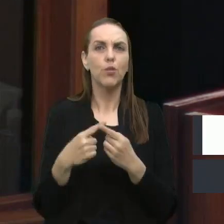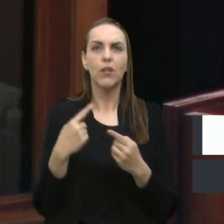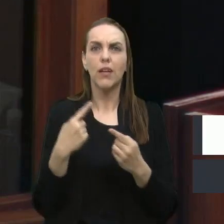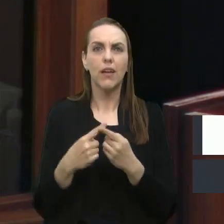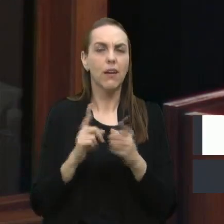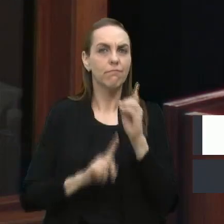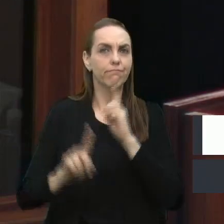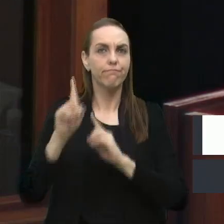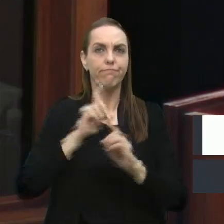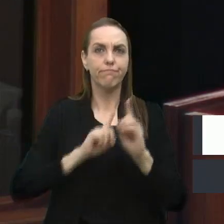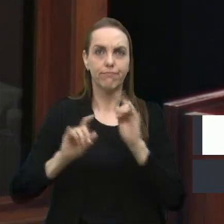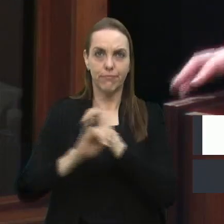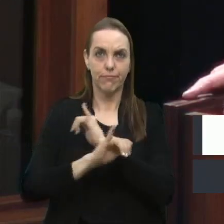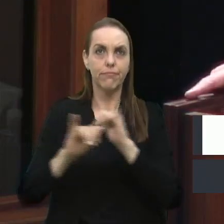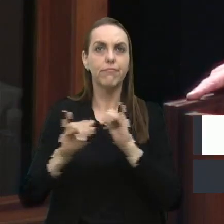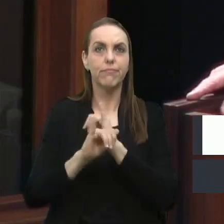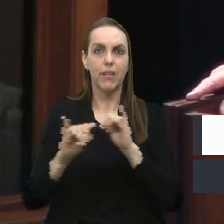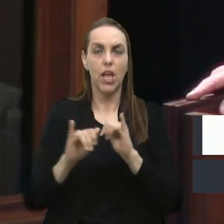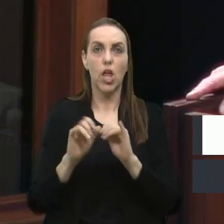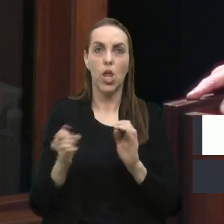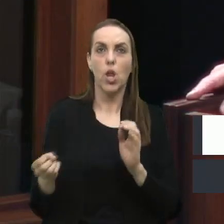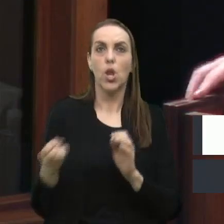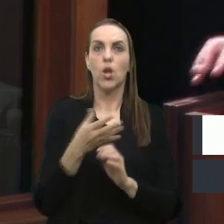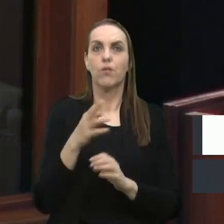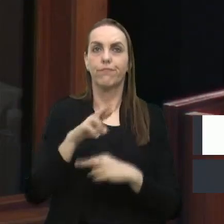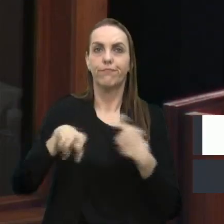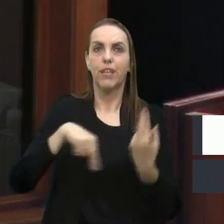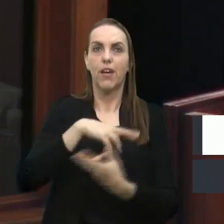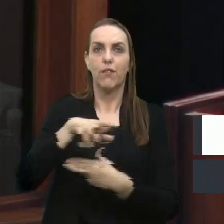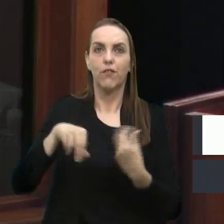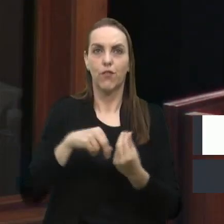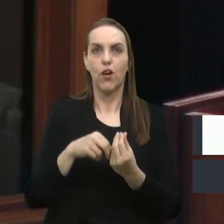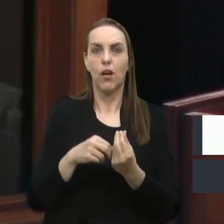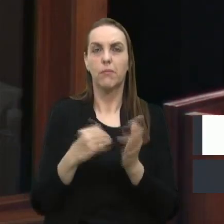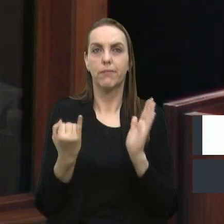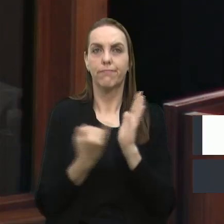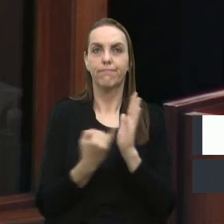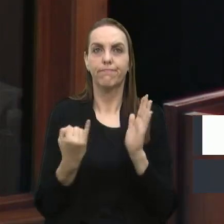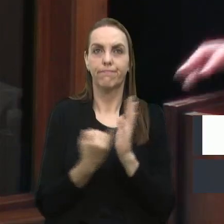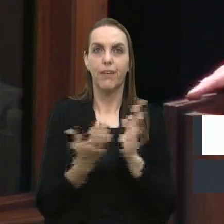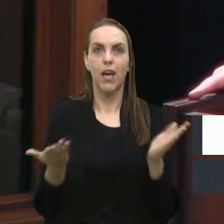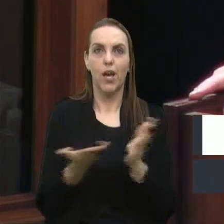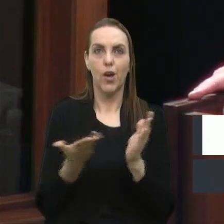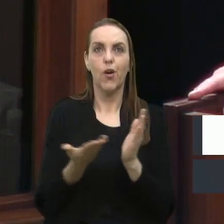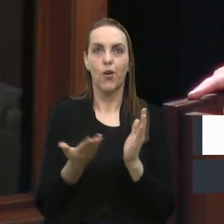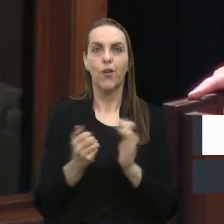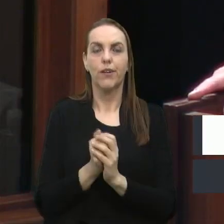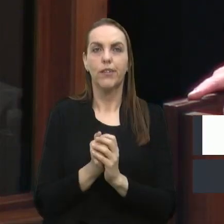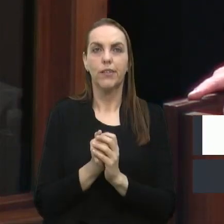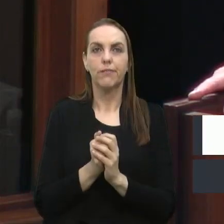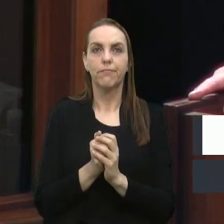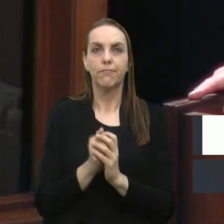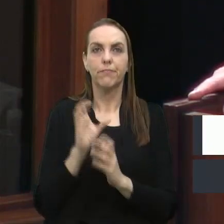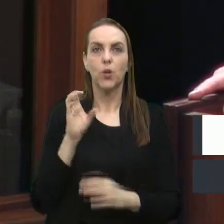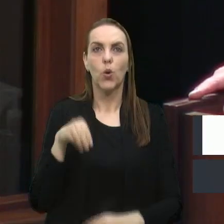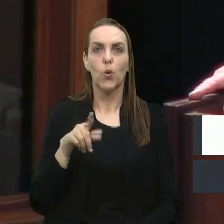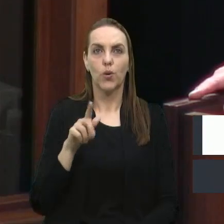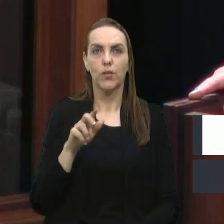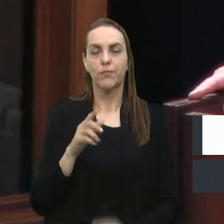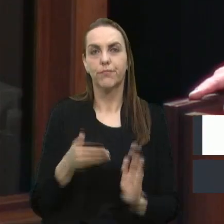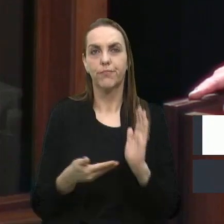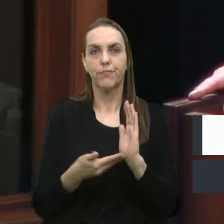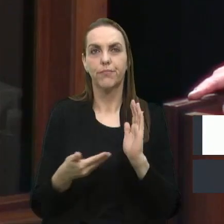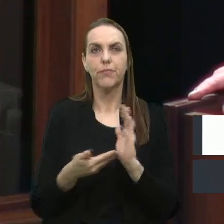reforma tributária que está vindo agora do Congresso, porque fizeram nela, segundo o que